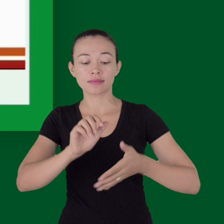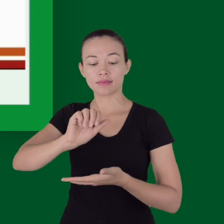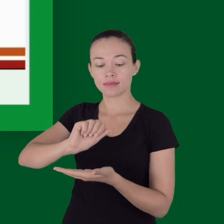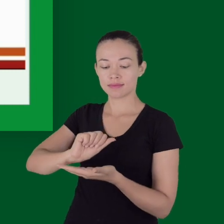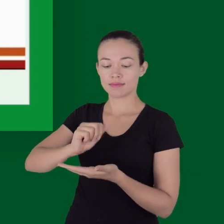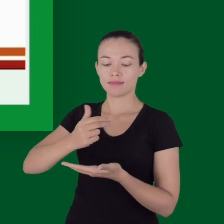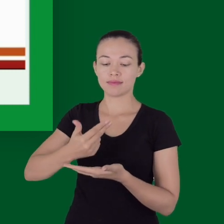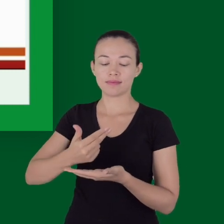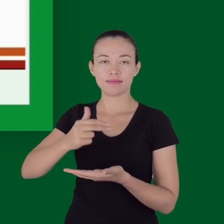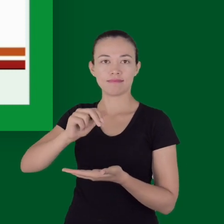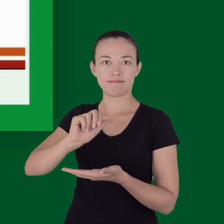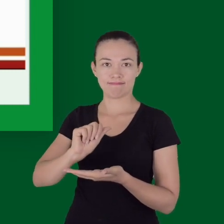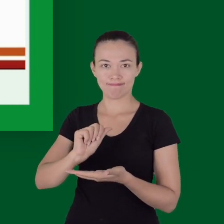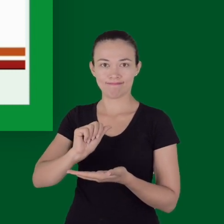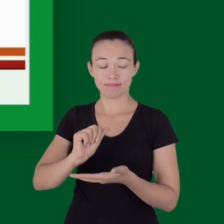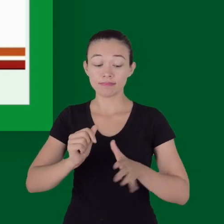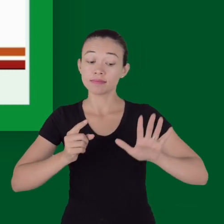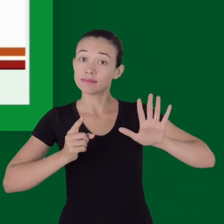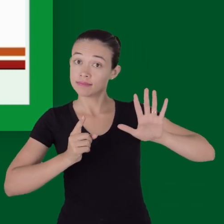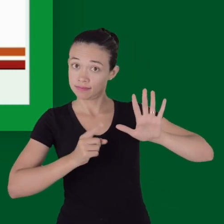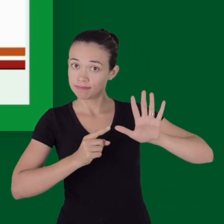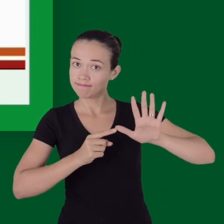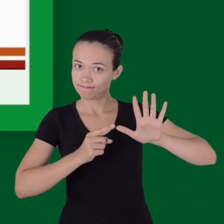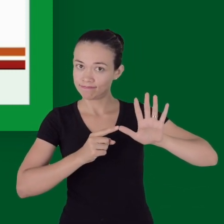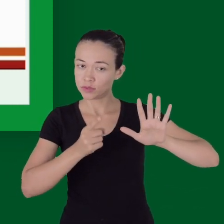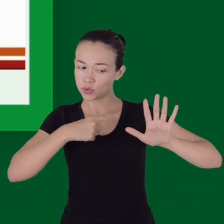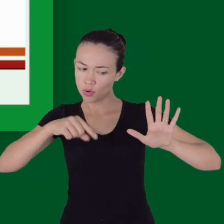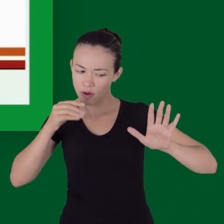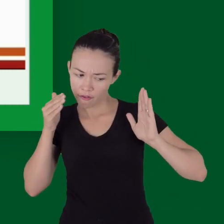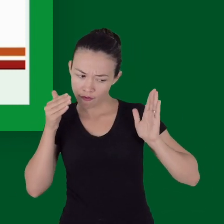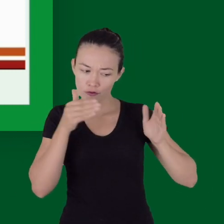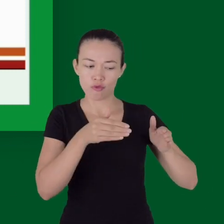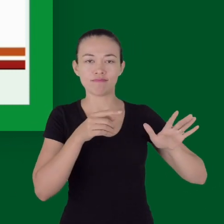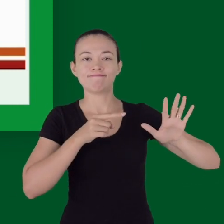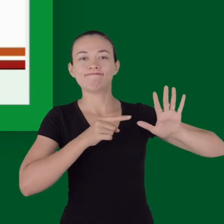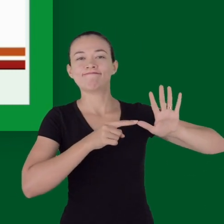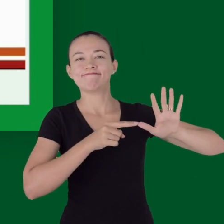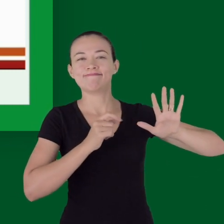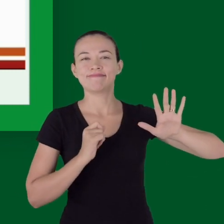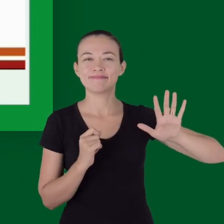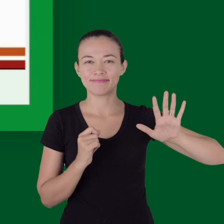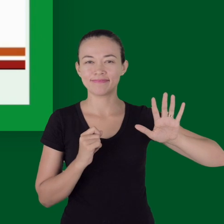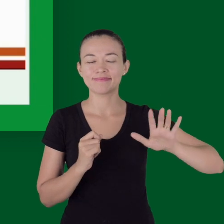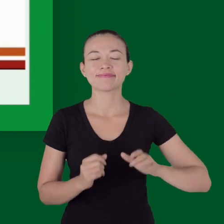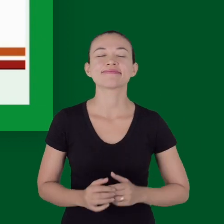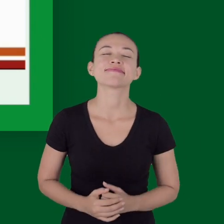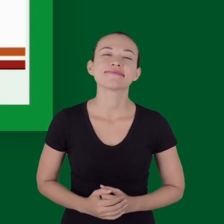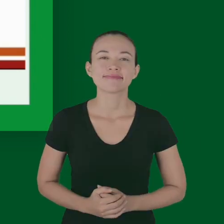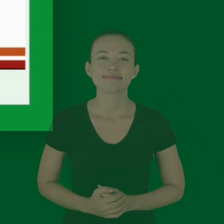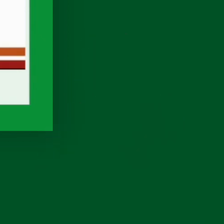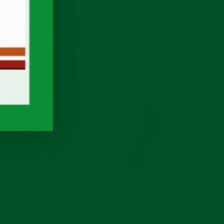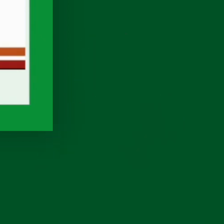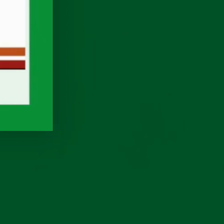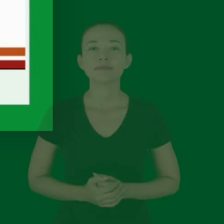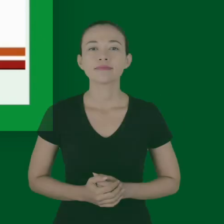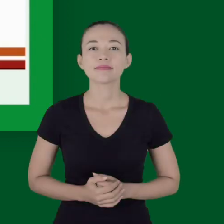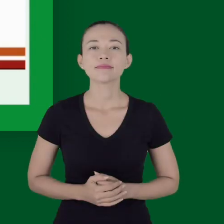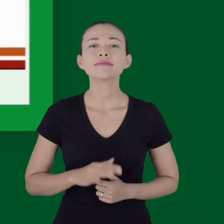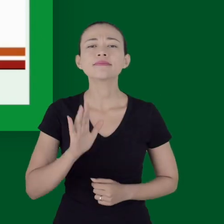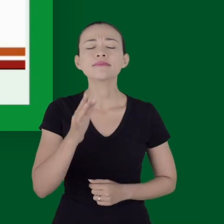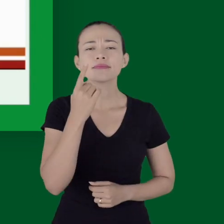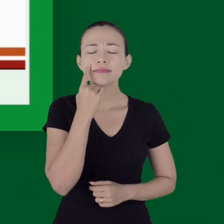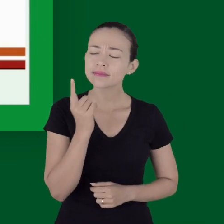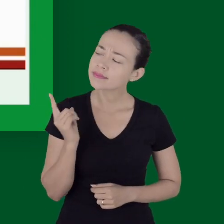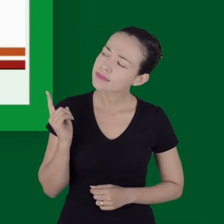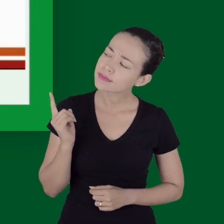intervenções, as intervenções da aula vão estar focadas nesse último elo, né? No suporte de vida, certo?